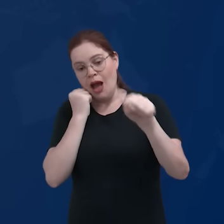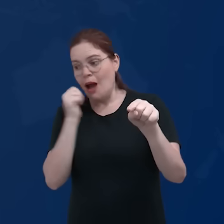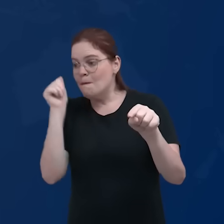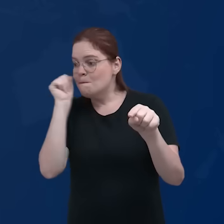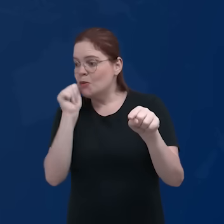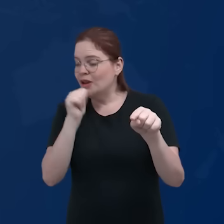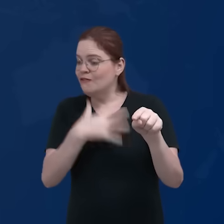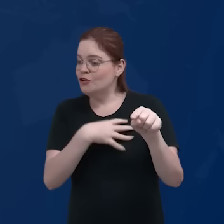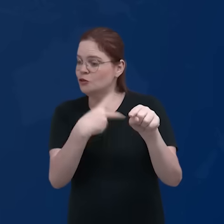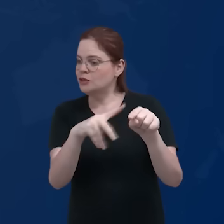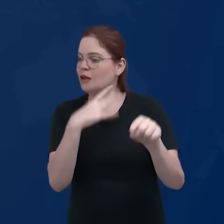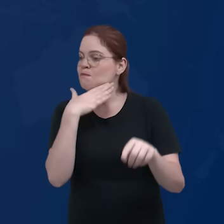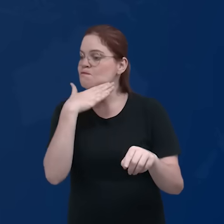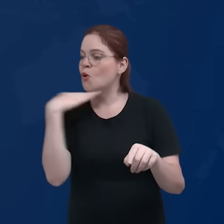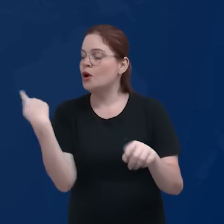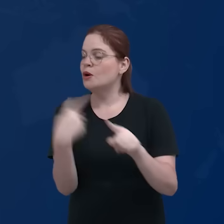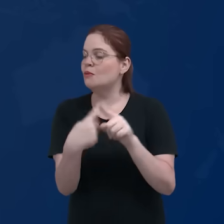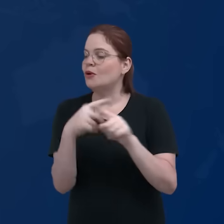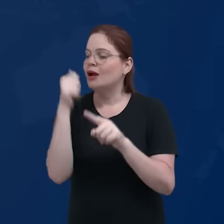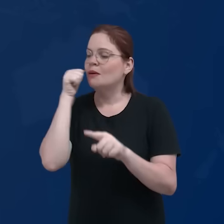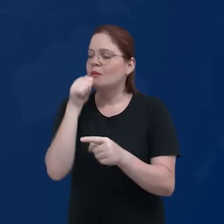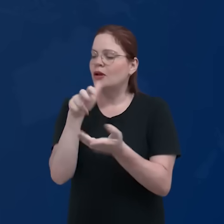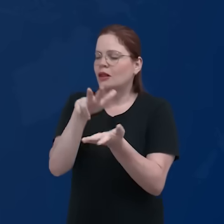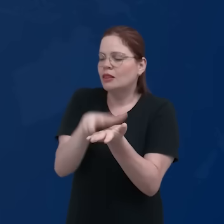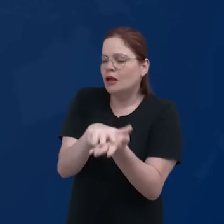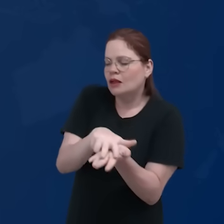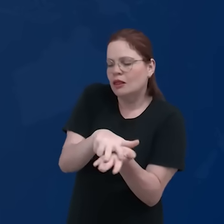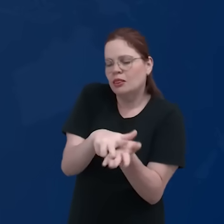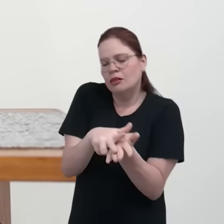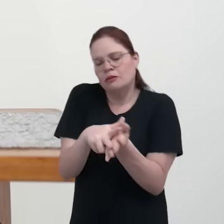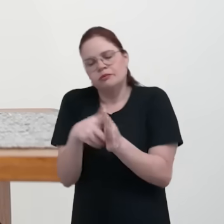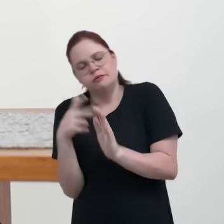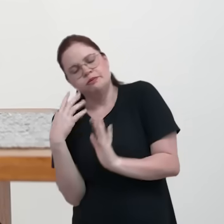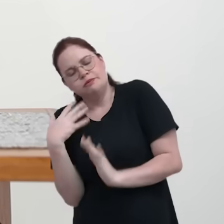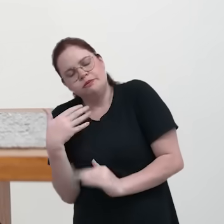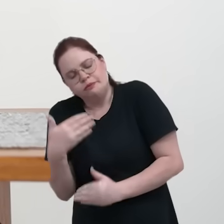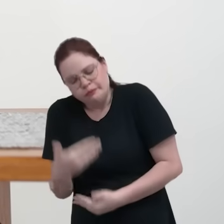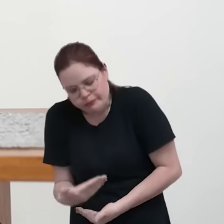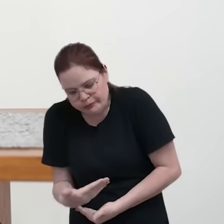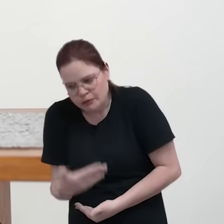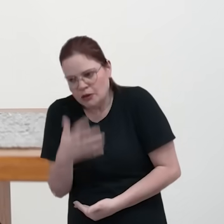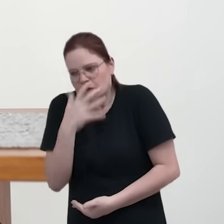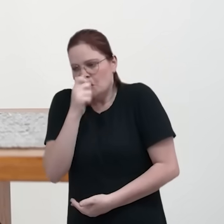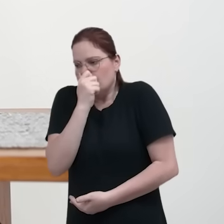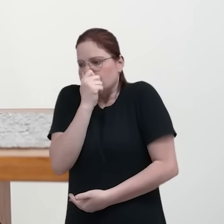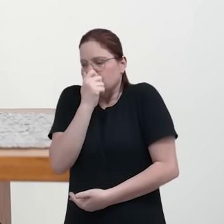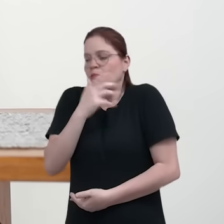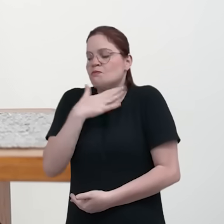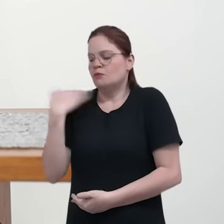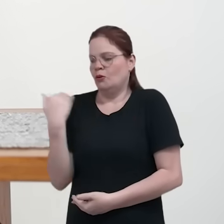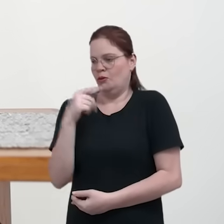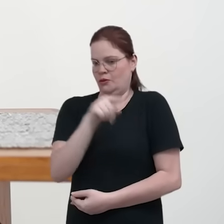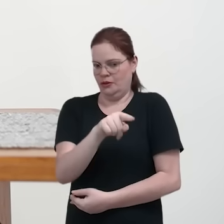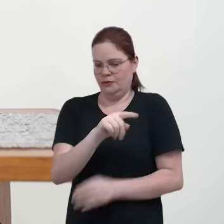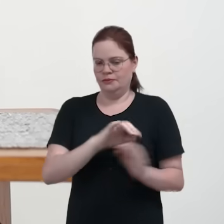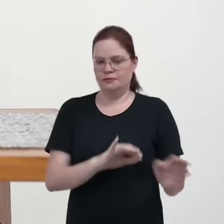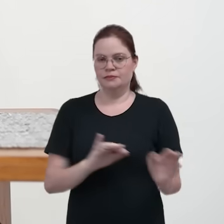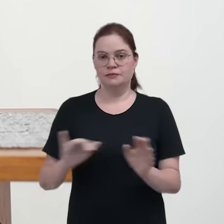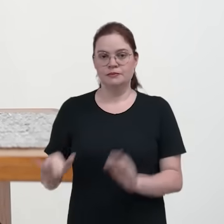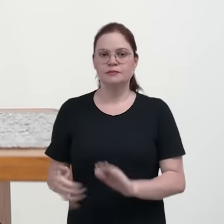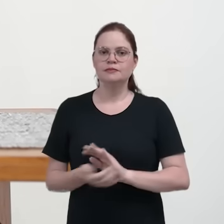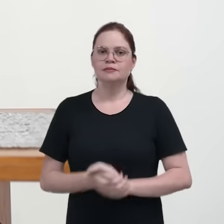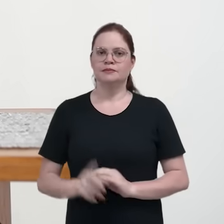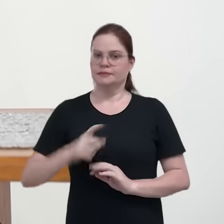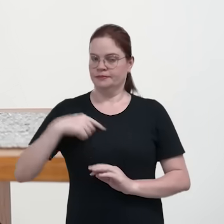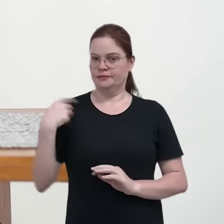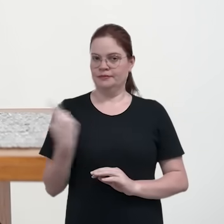se deitara sobre ele. Glória a Deus. Meus queridos, estamos aqui num culto para